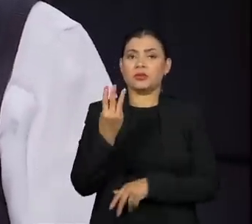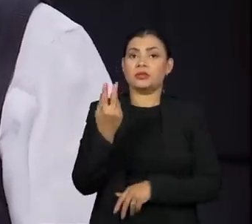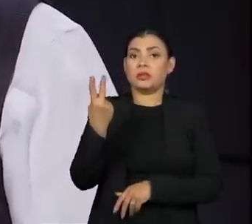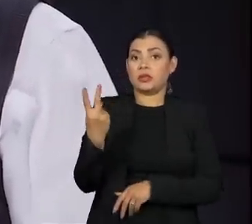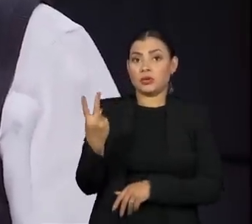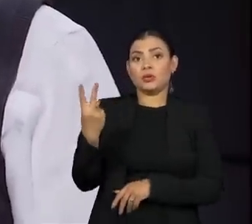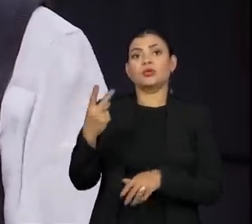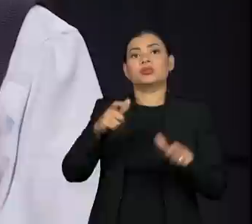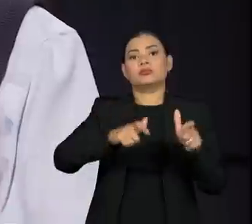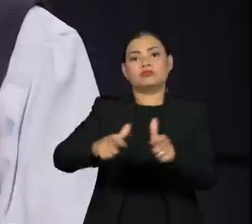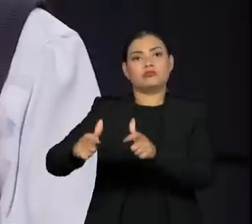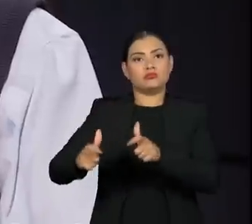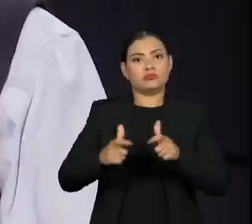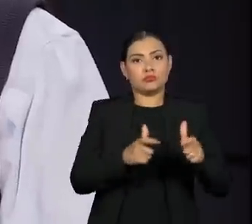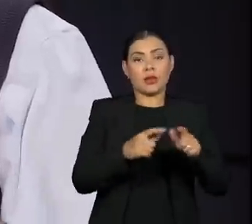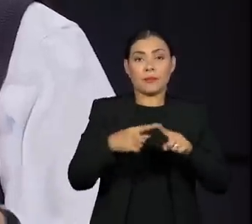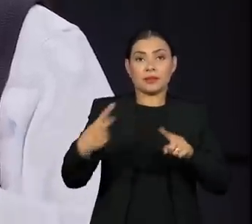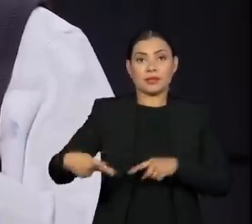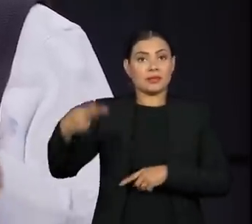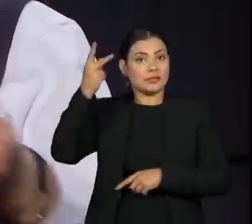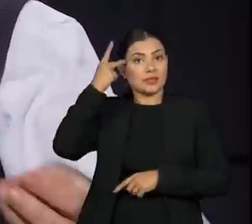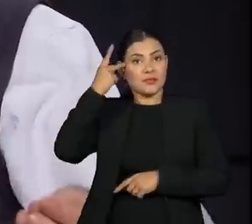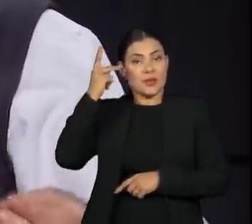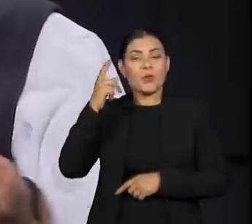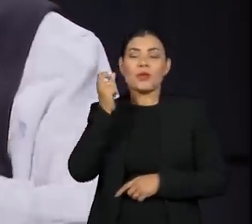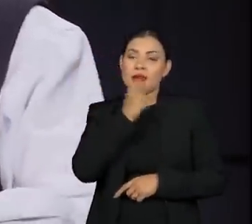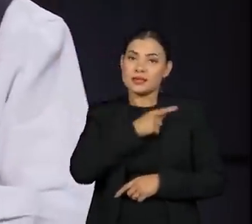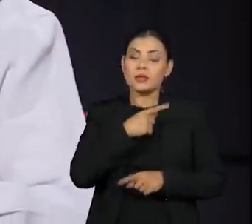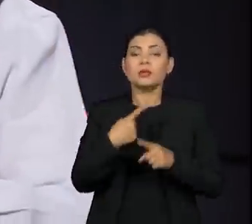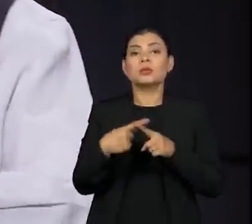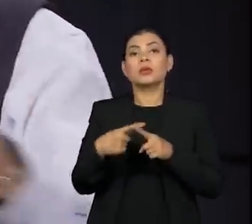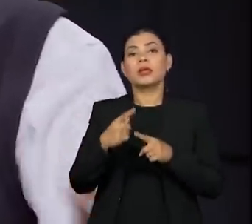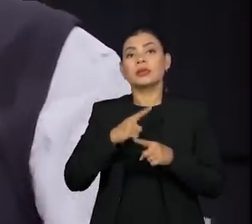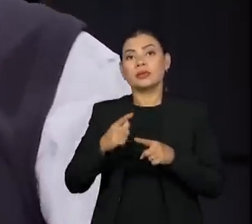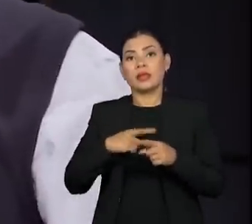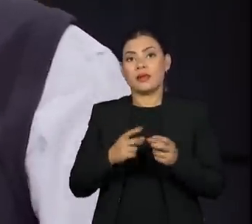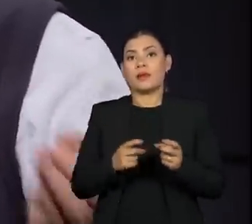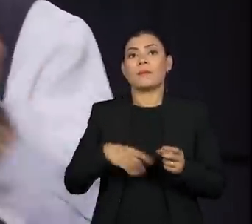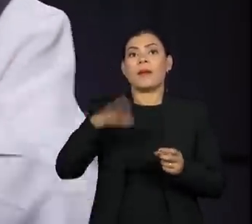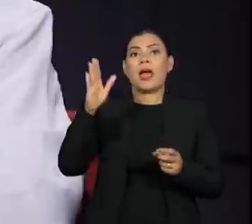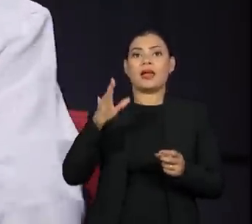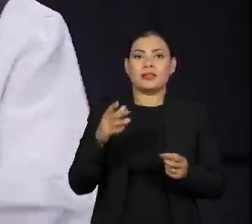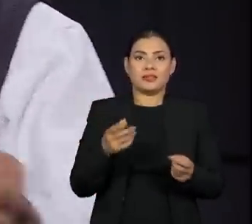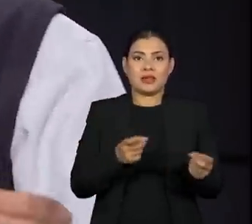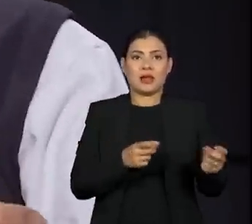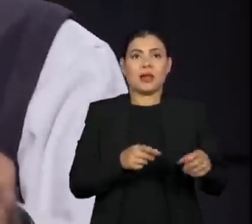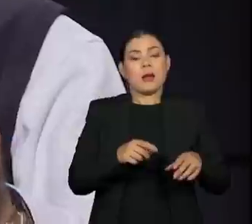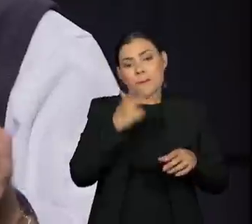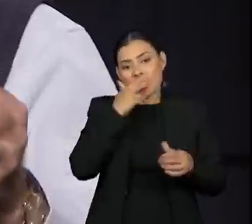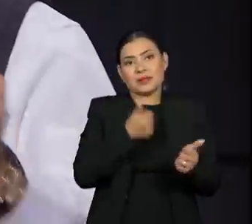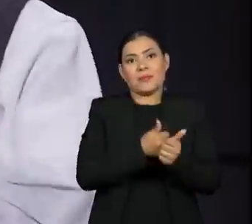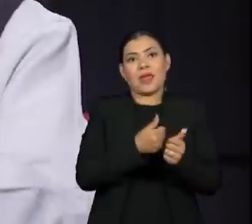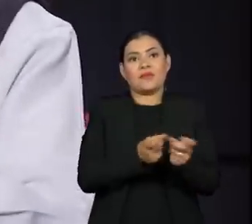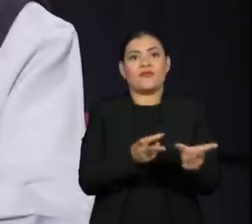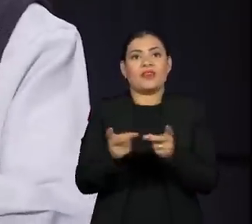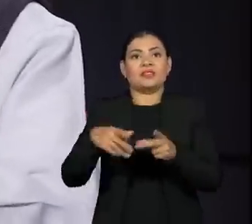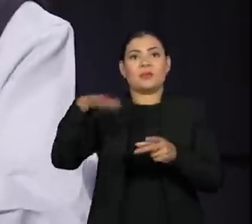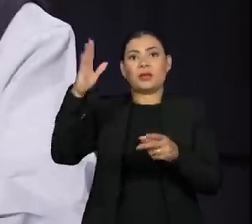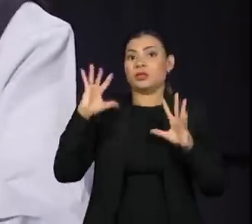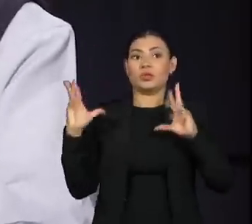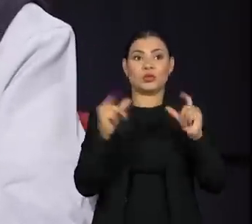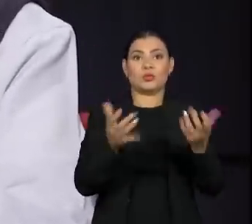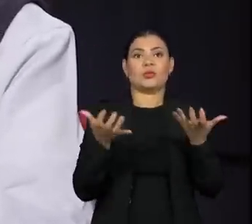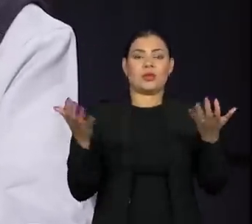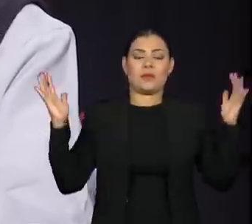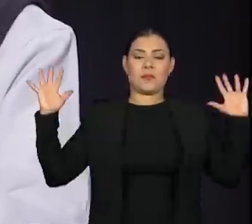pontos trocas de tráfego mas o de São Paulo é aquela história de vem na imagem que é mais fresquinho é fresquinho primeiro nem mais todo mundo vai para São Paulo